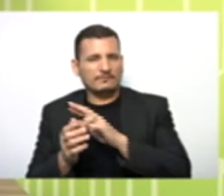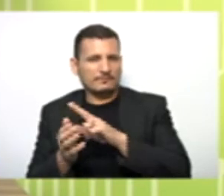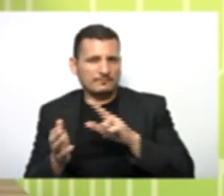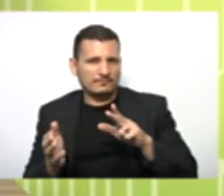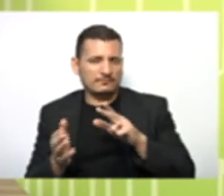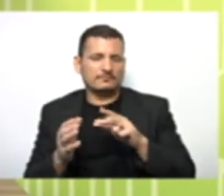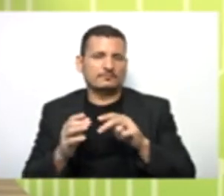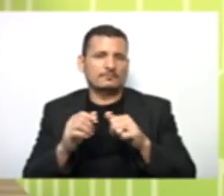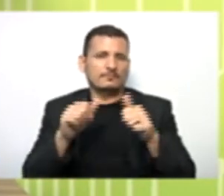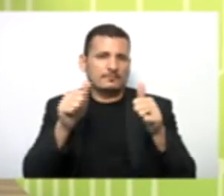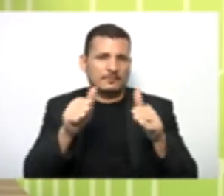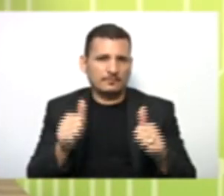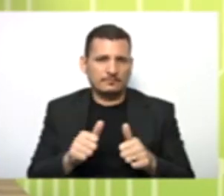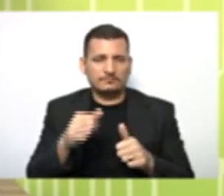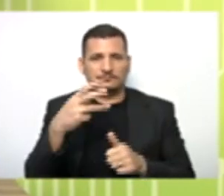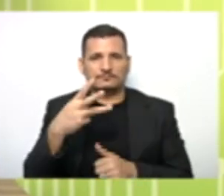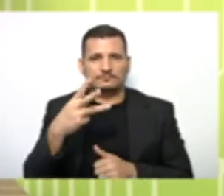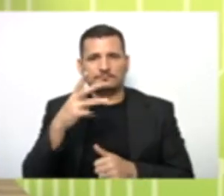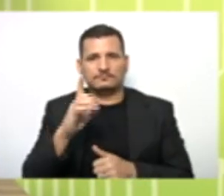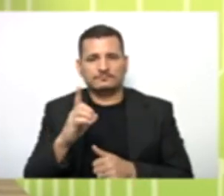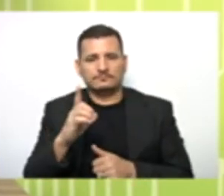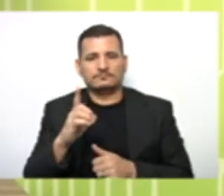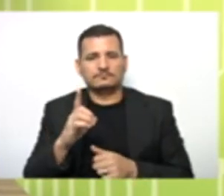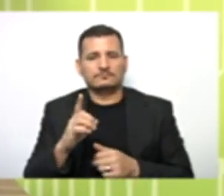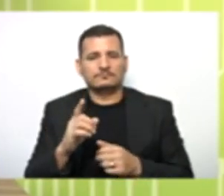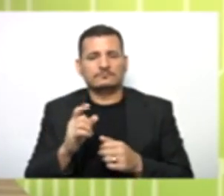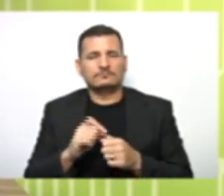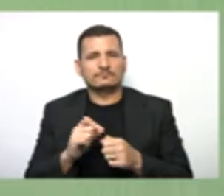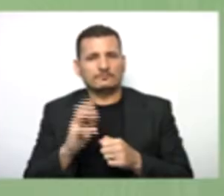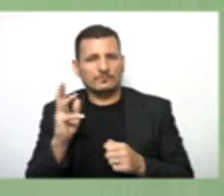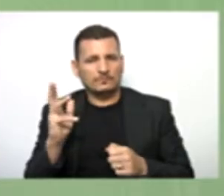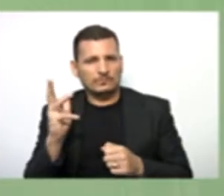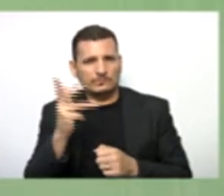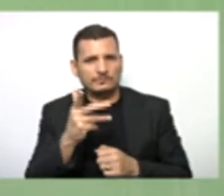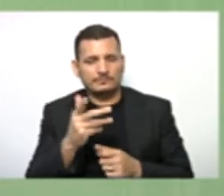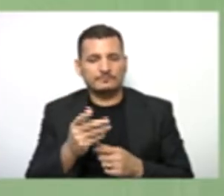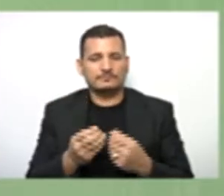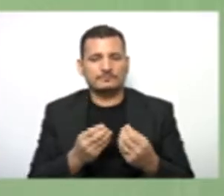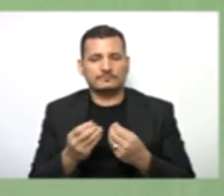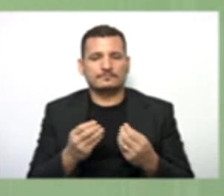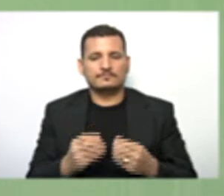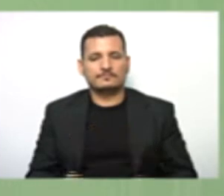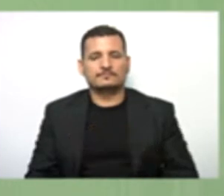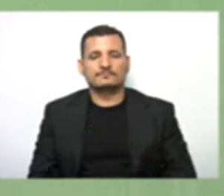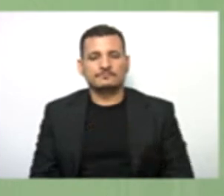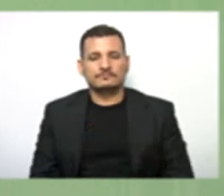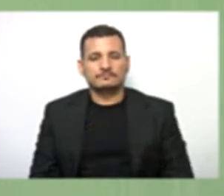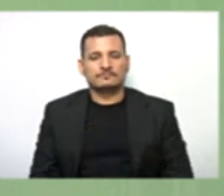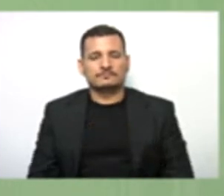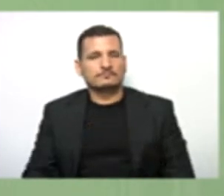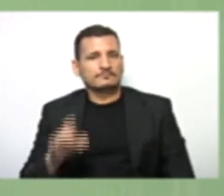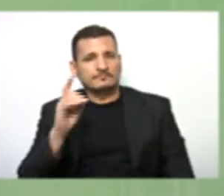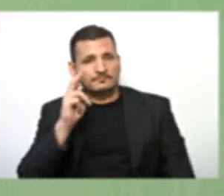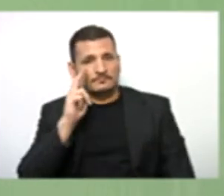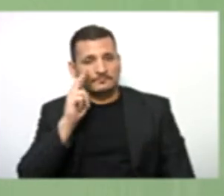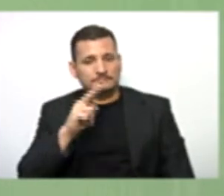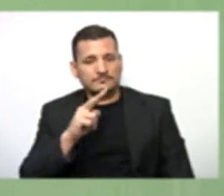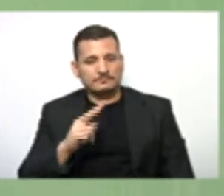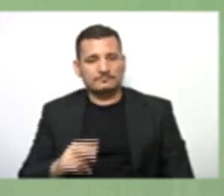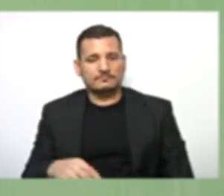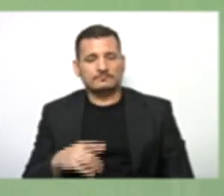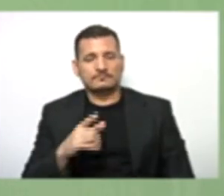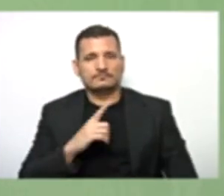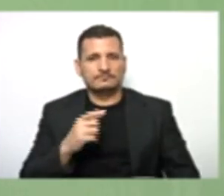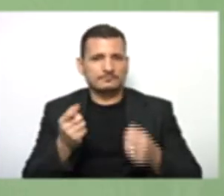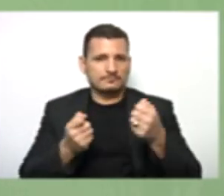renderização 3D, para fazer tudo isso, vamos na imagem novamente aqui, só olhem aqui, quando a gente tem